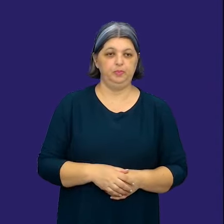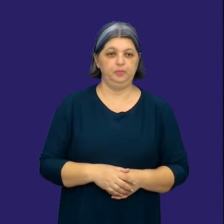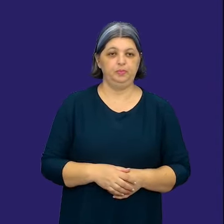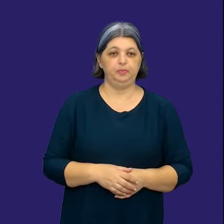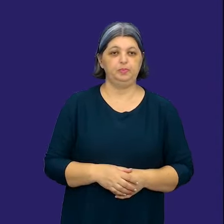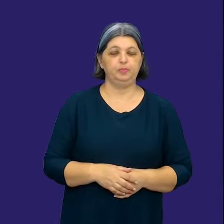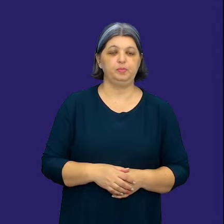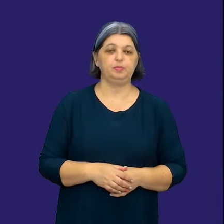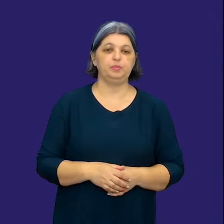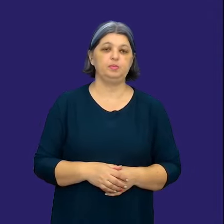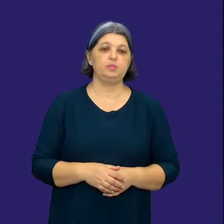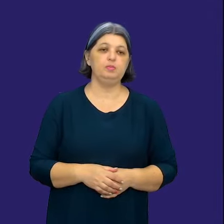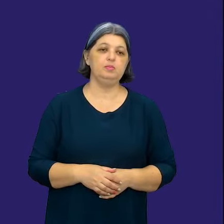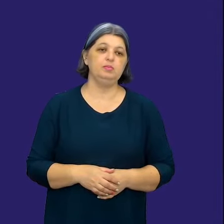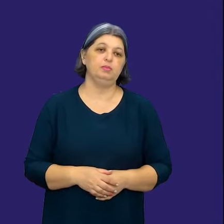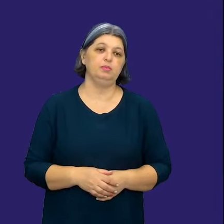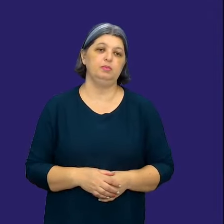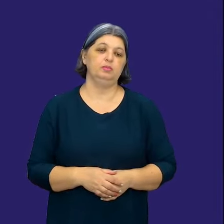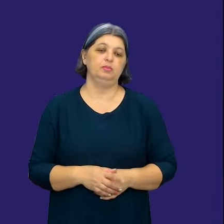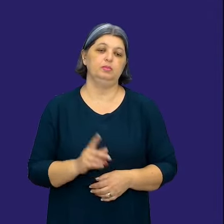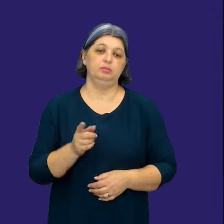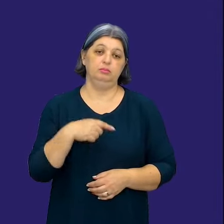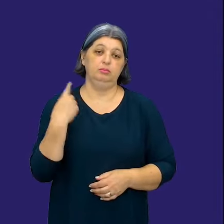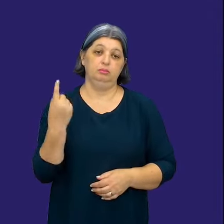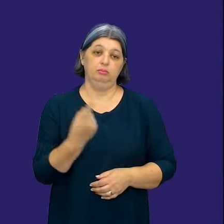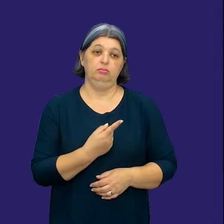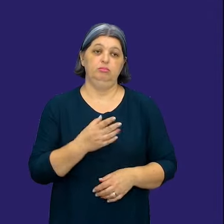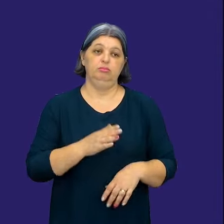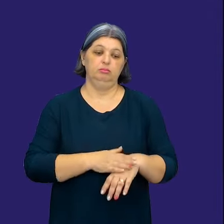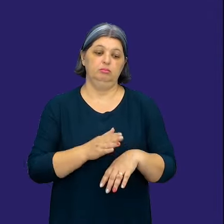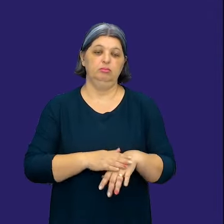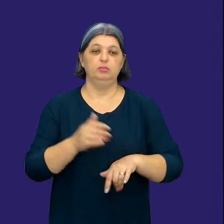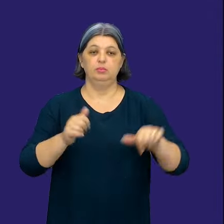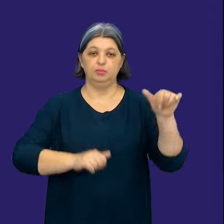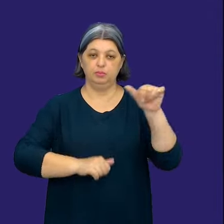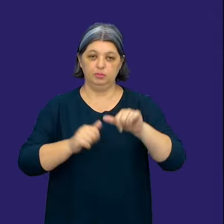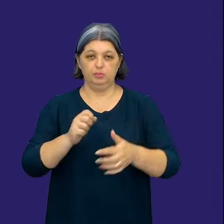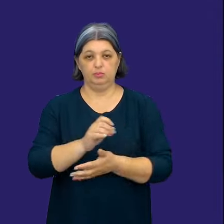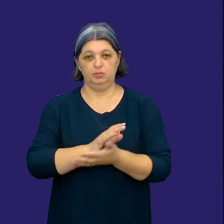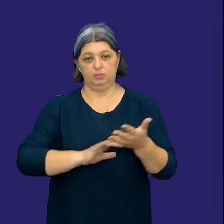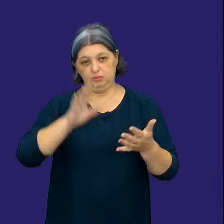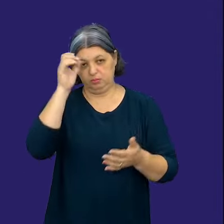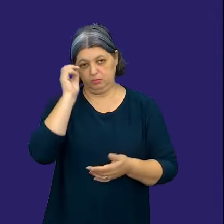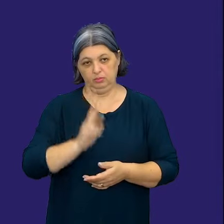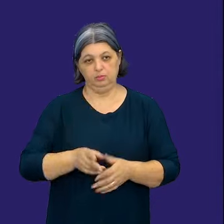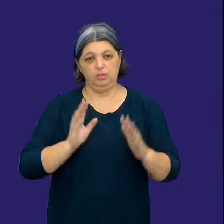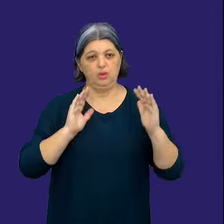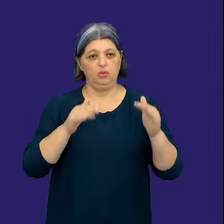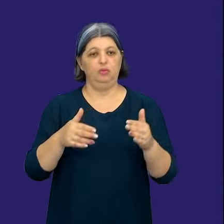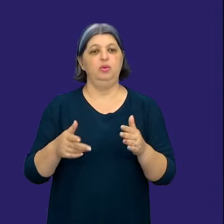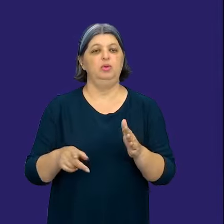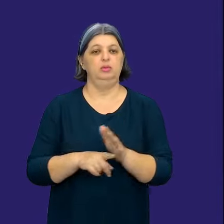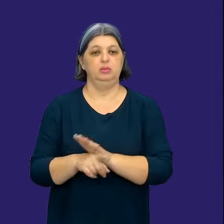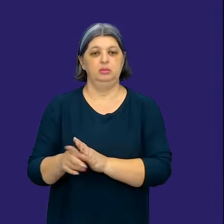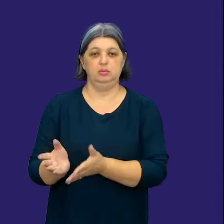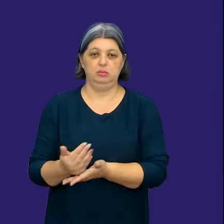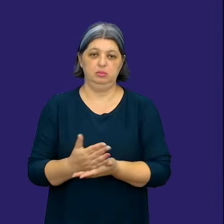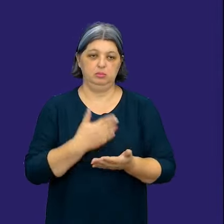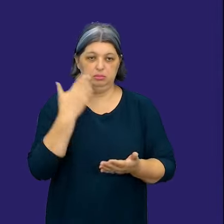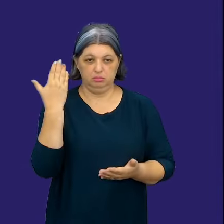terceiro momento, nós vamos analisar a atividade do Aprender Sempre com foco na coleta de evidências